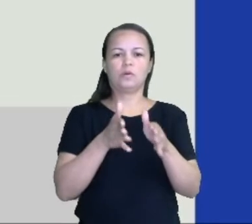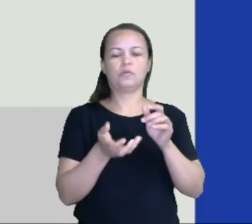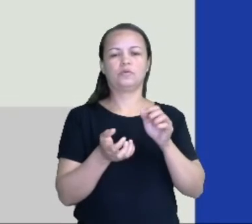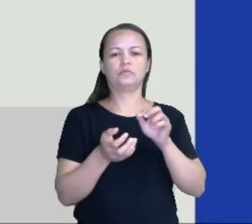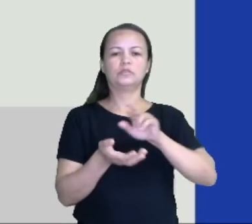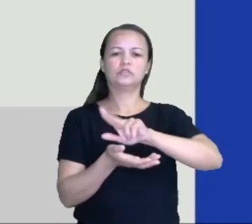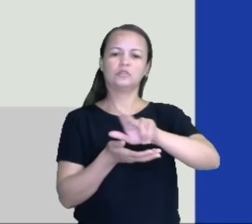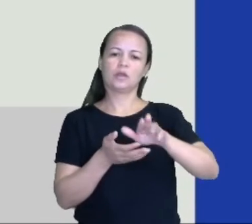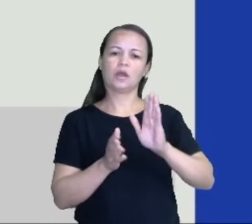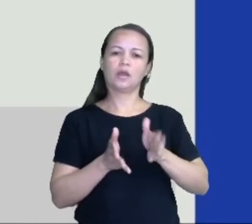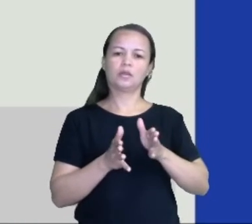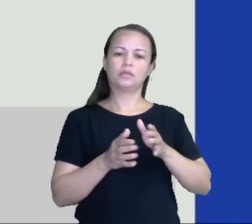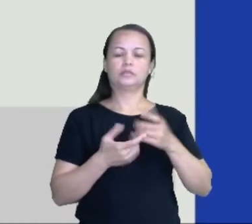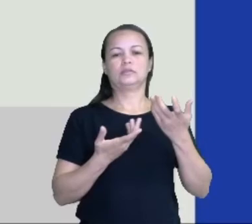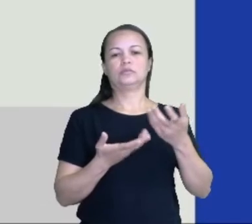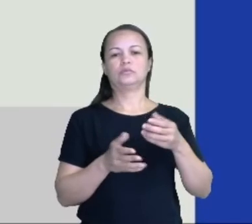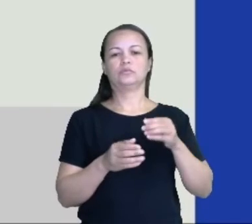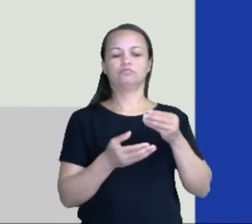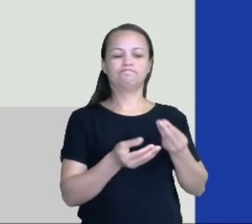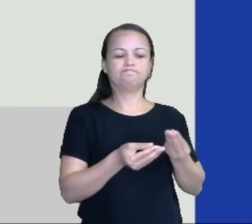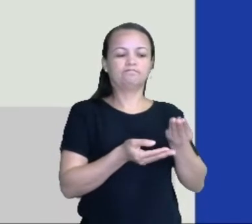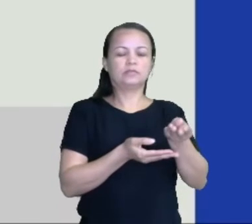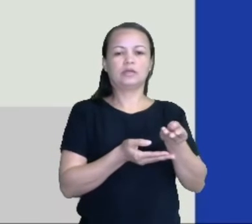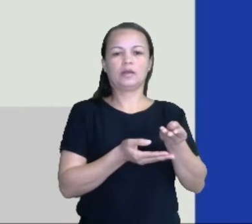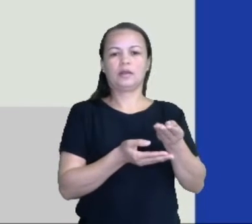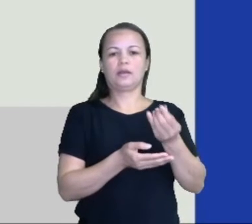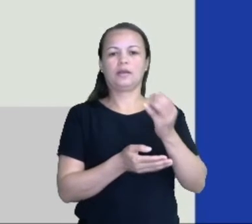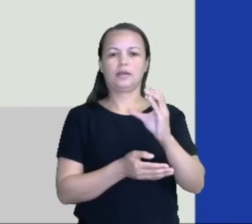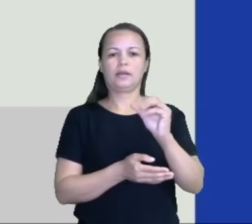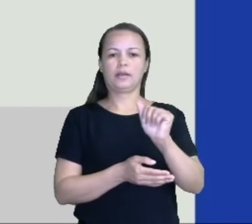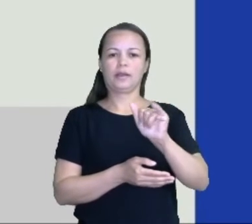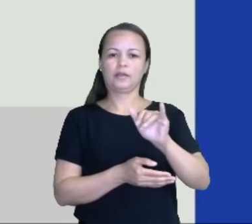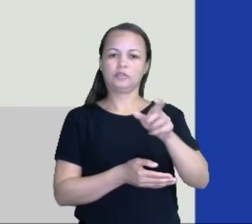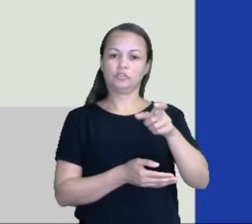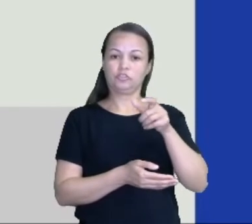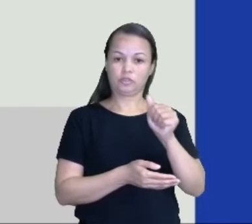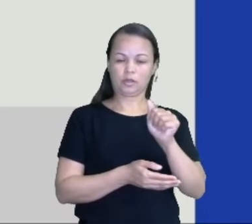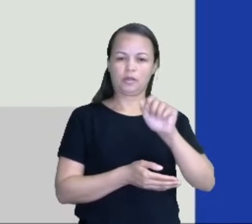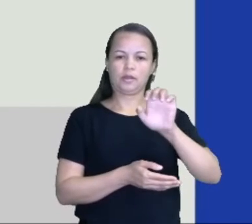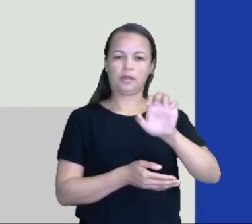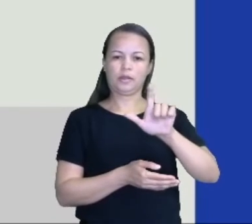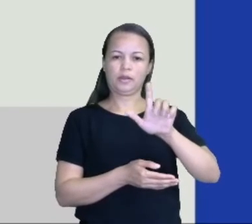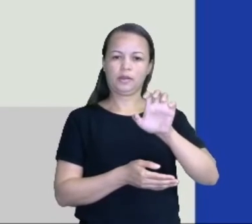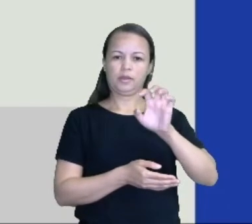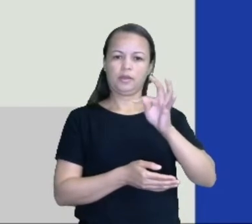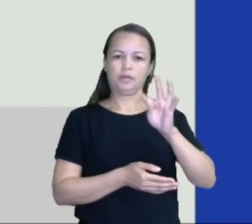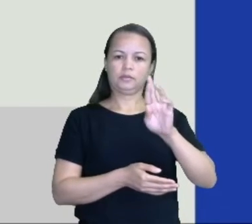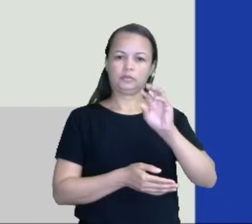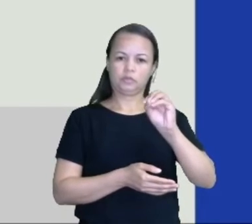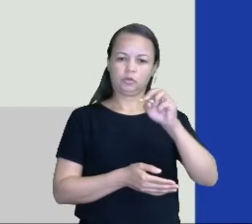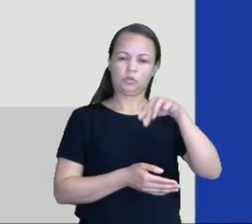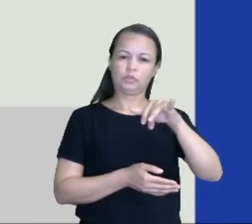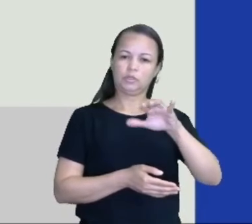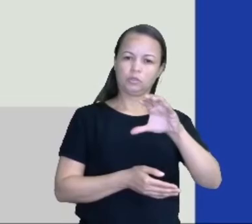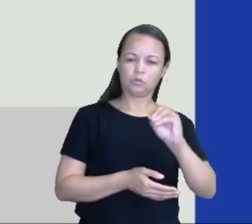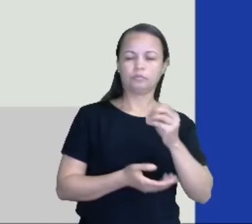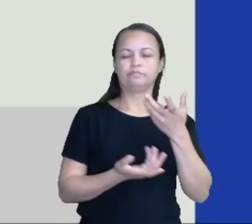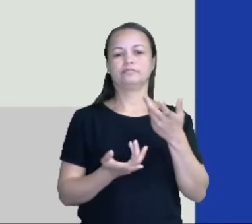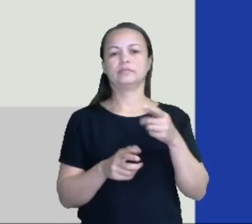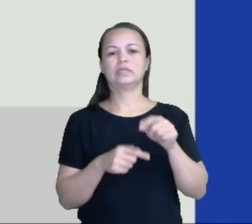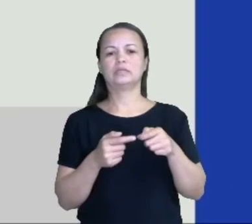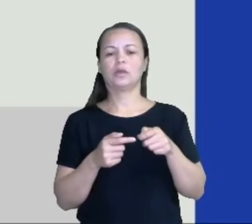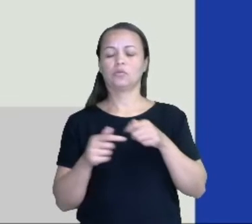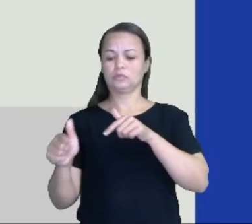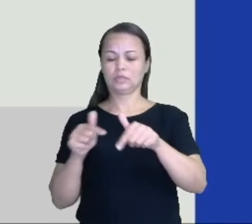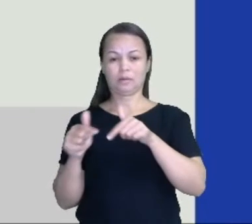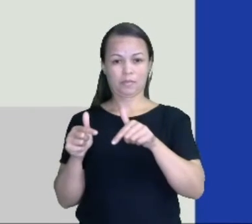várias transações no caixa eletrônico. Então, onde ali antes havia um emprego, não existe, existe uma máquina trabalhando. E esse emprego